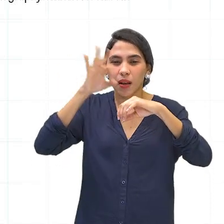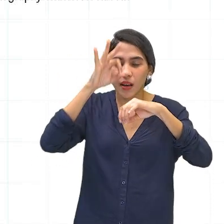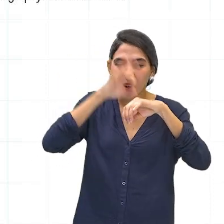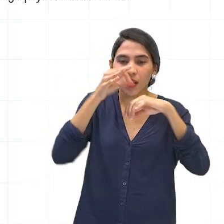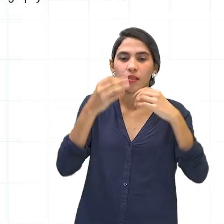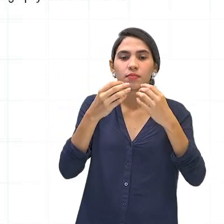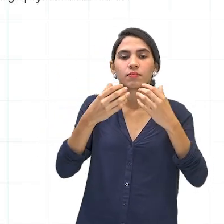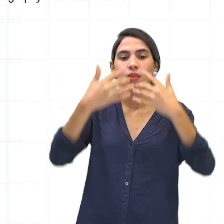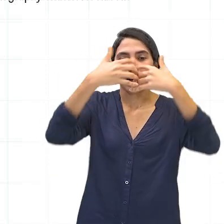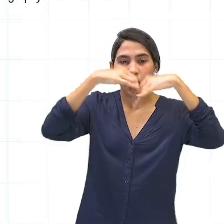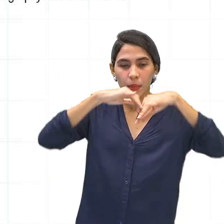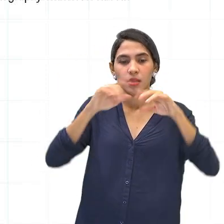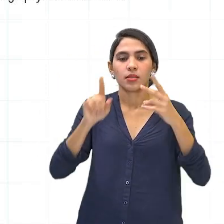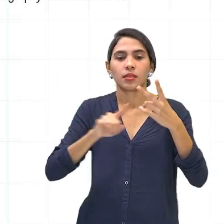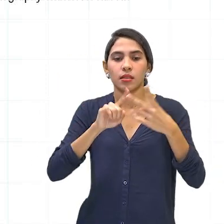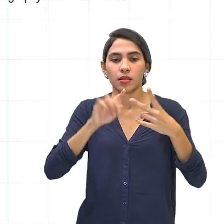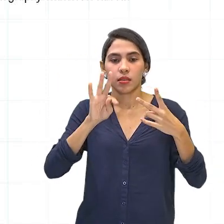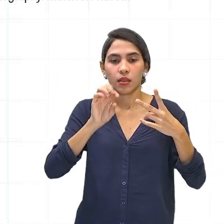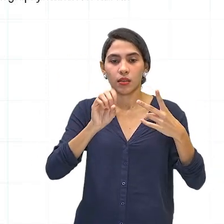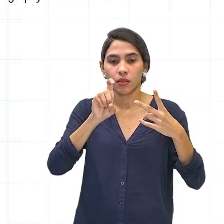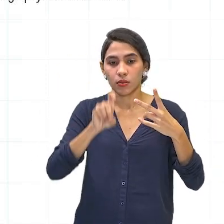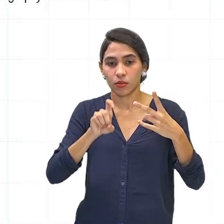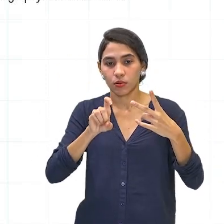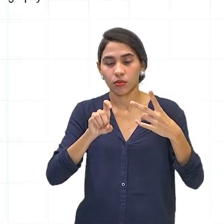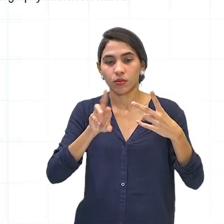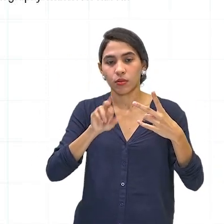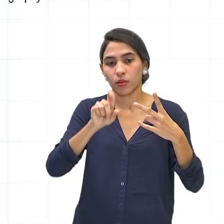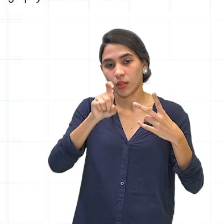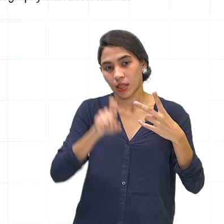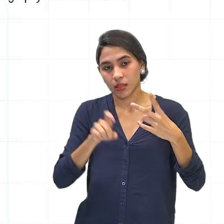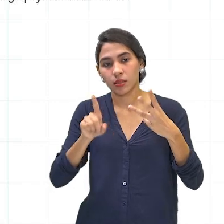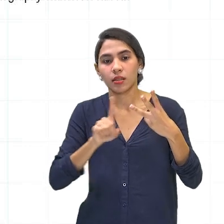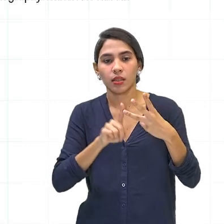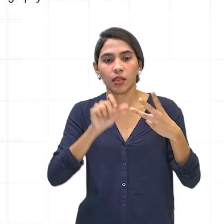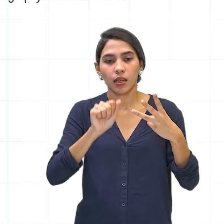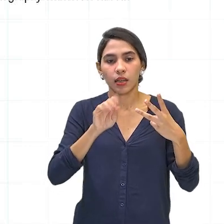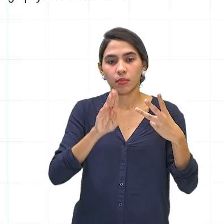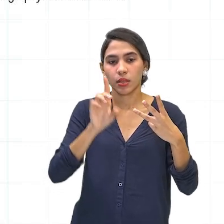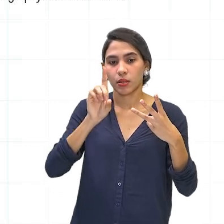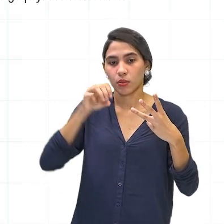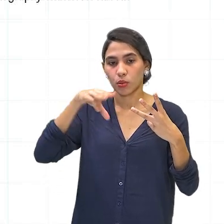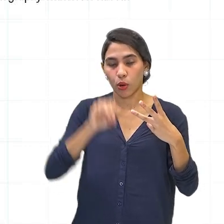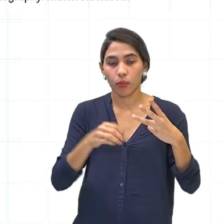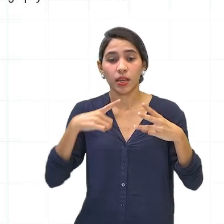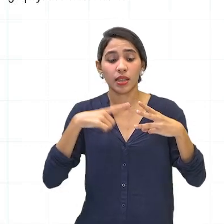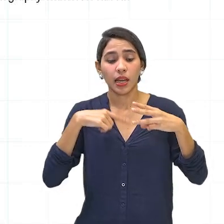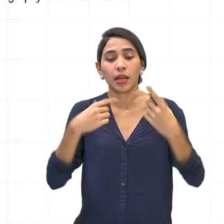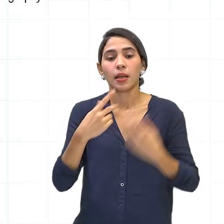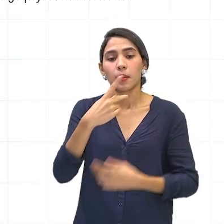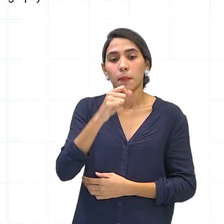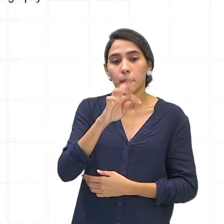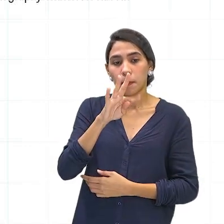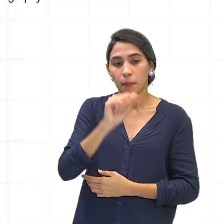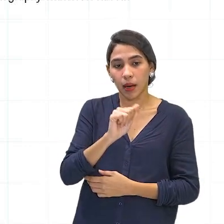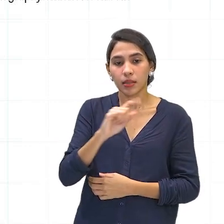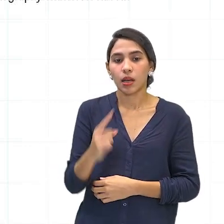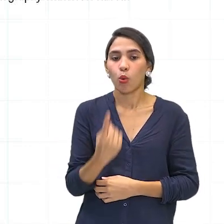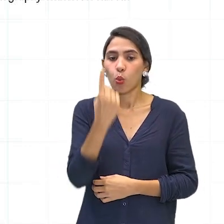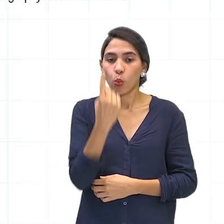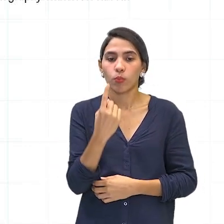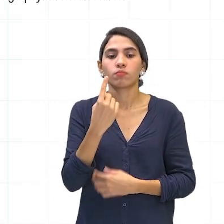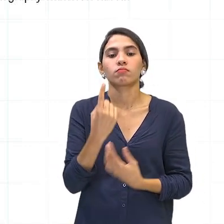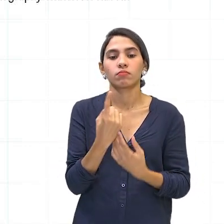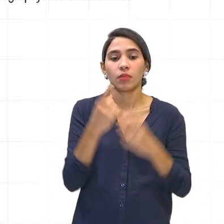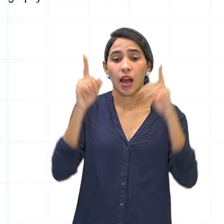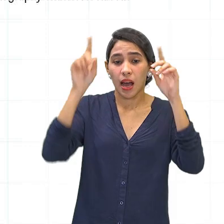tem aí cabeça, tórax e abdômen. Possuem também 3 pares de patas, 1 par de antenas e muitas espécies 1